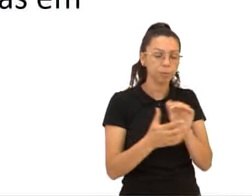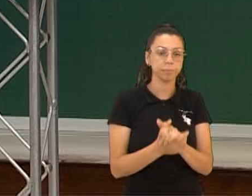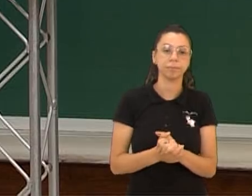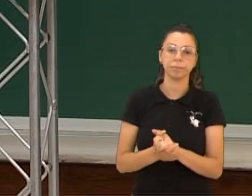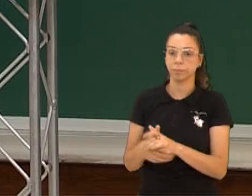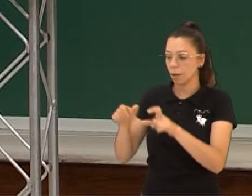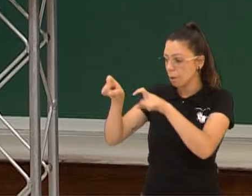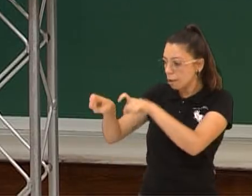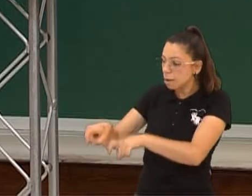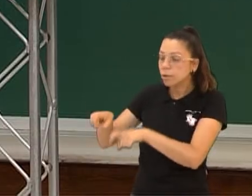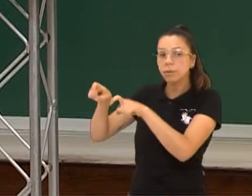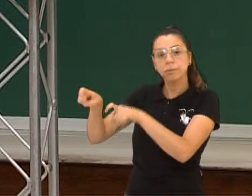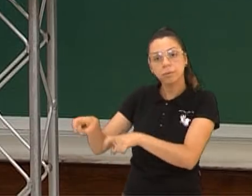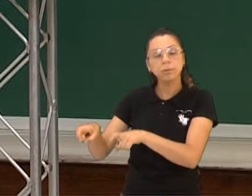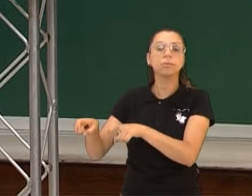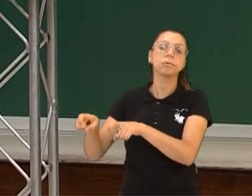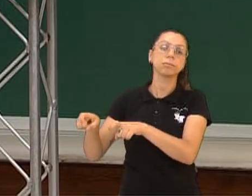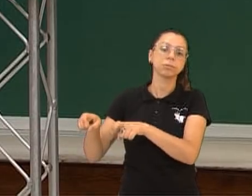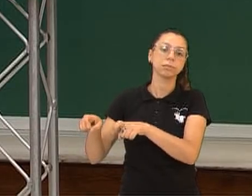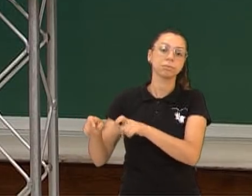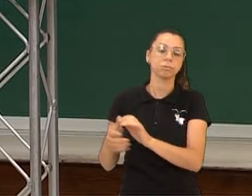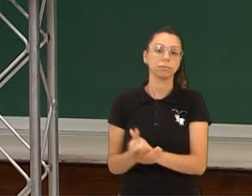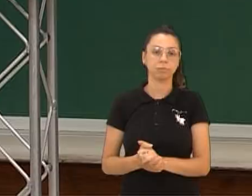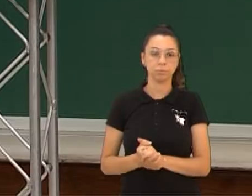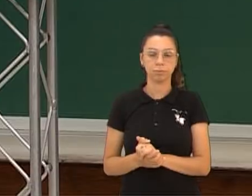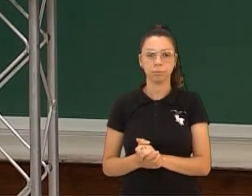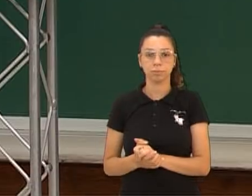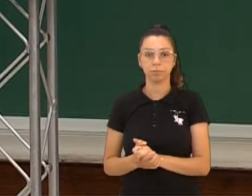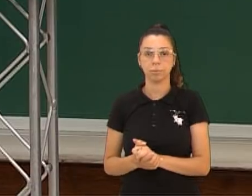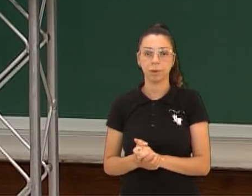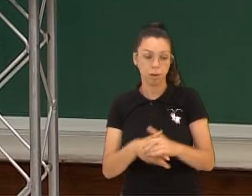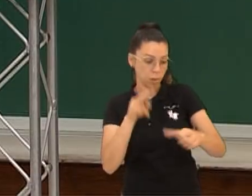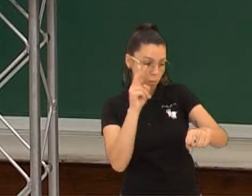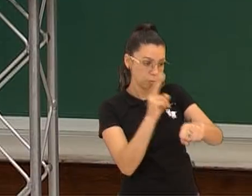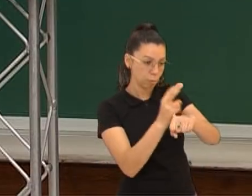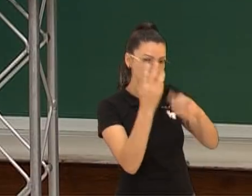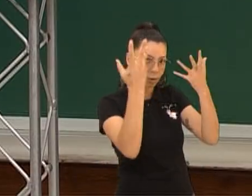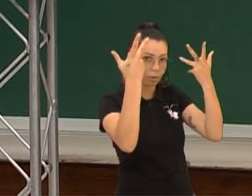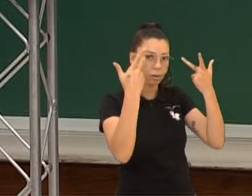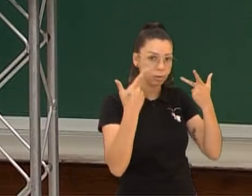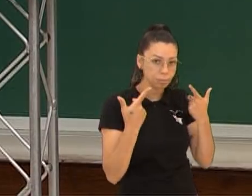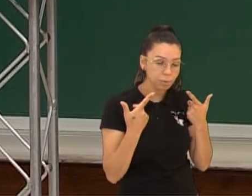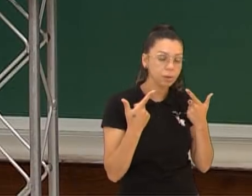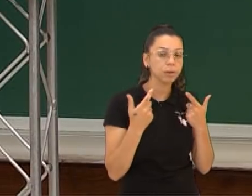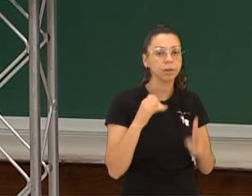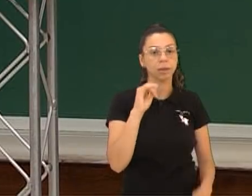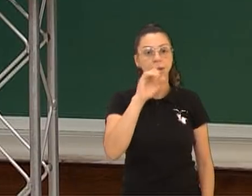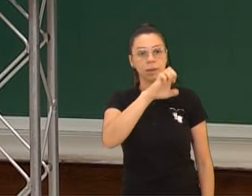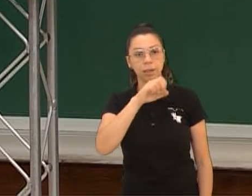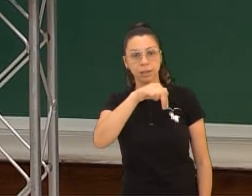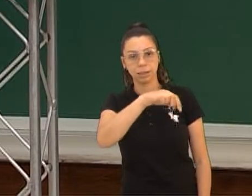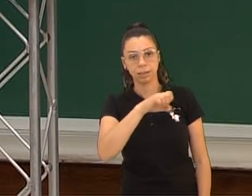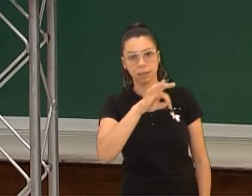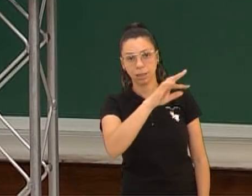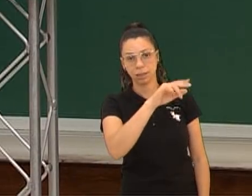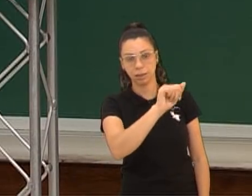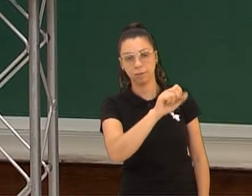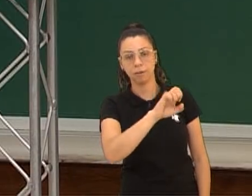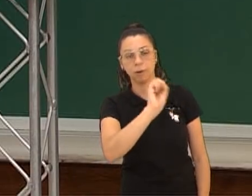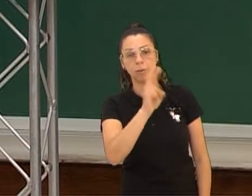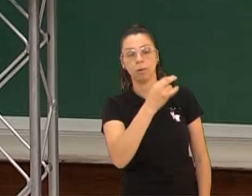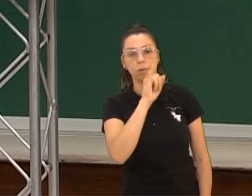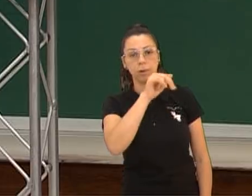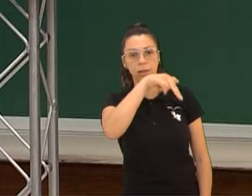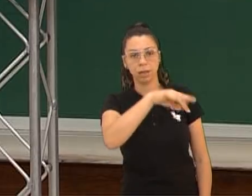ou o agrobusiness, né? A pecuária extensiva ou intensiva e o extrativismo